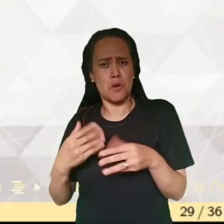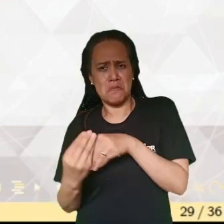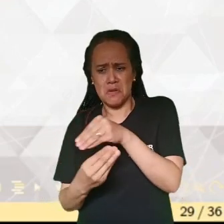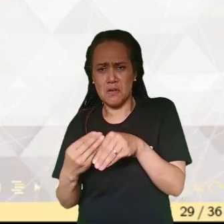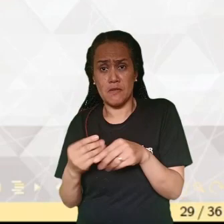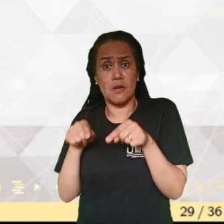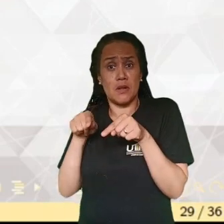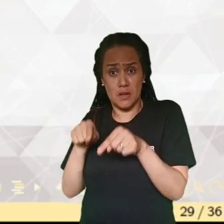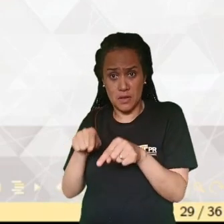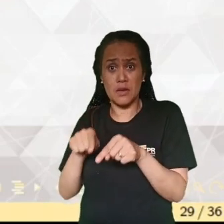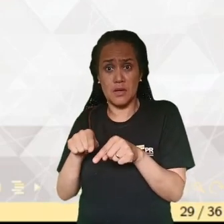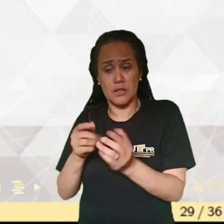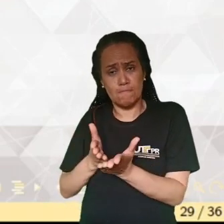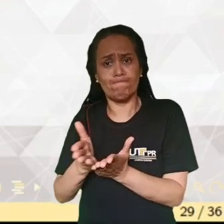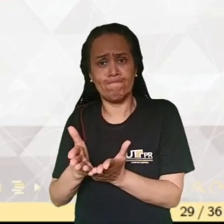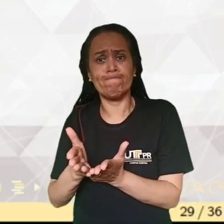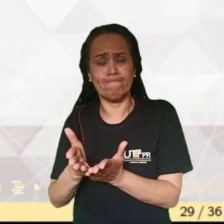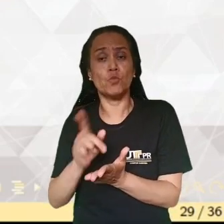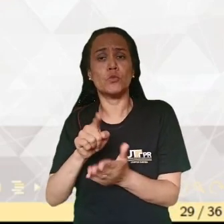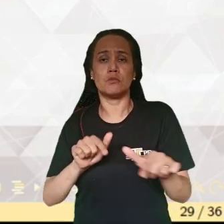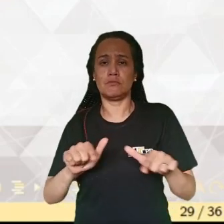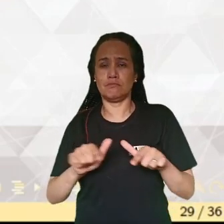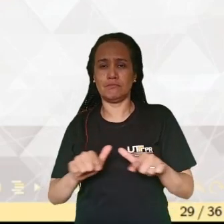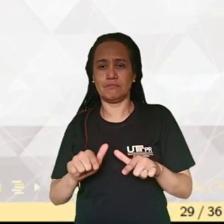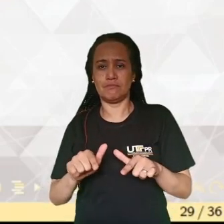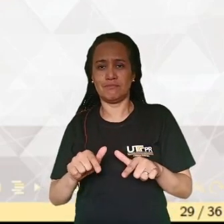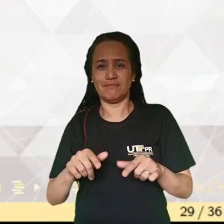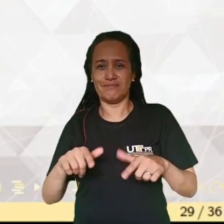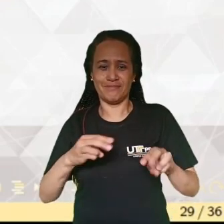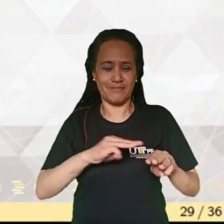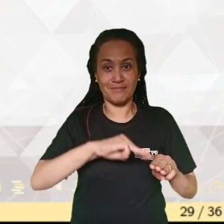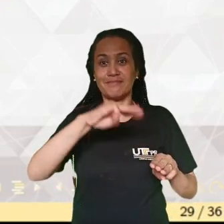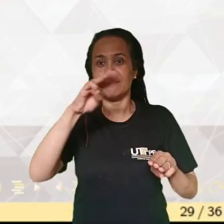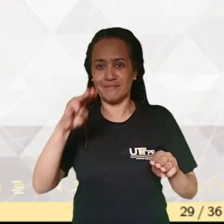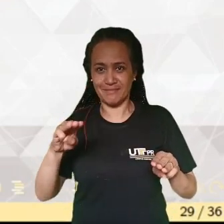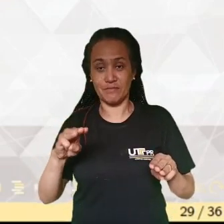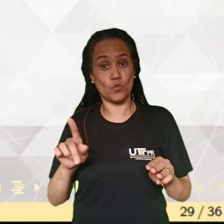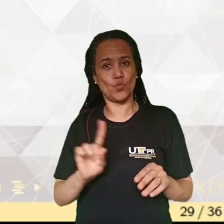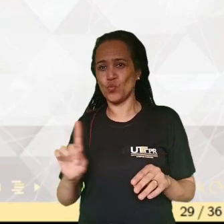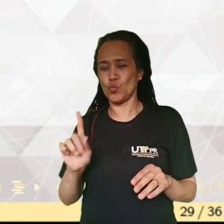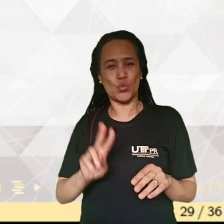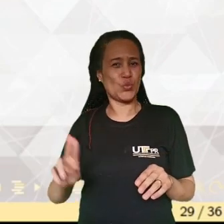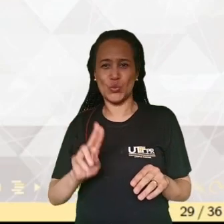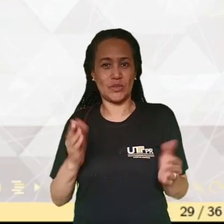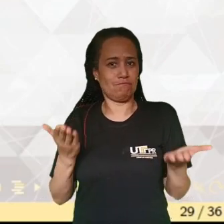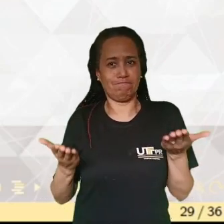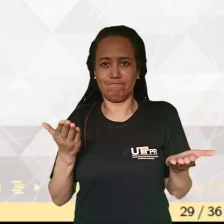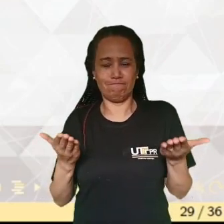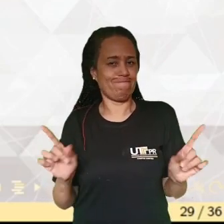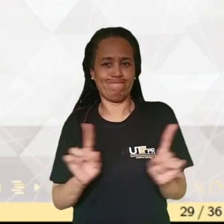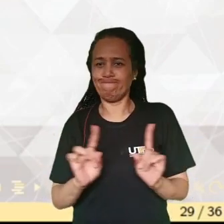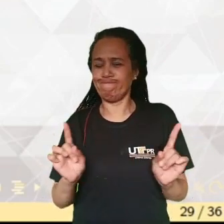envolve essa linha, você trabalha com a mediana. Então, lá nós não utilizamos a média